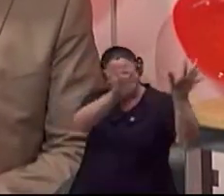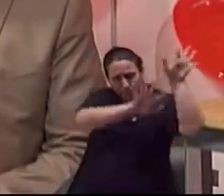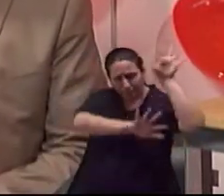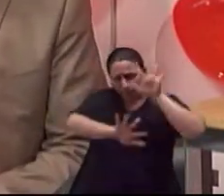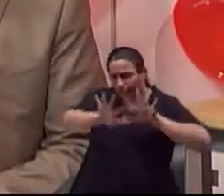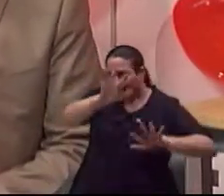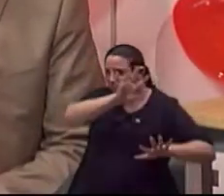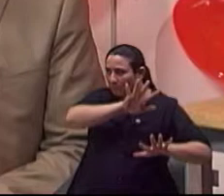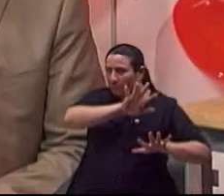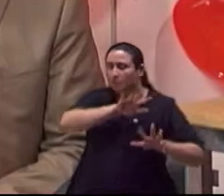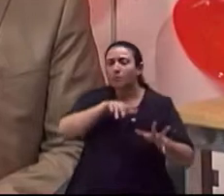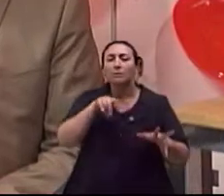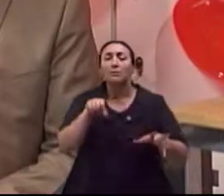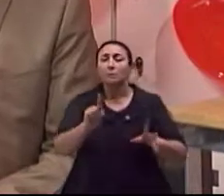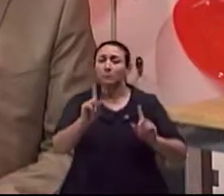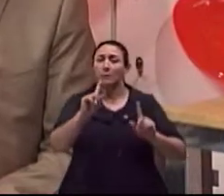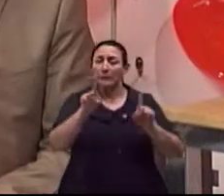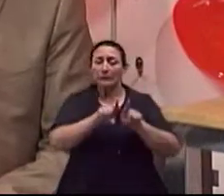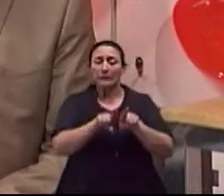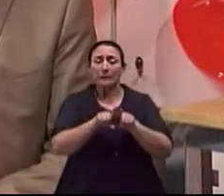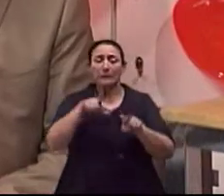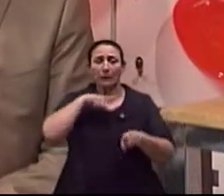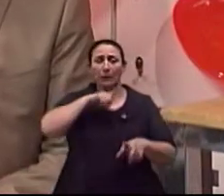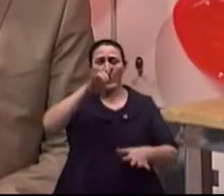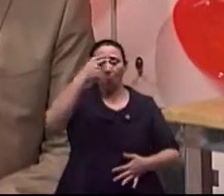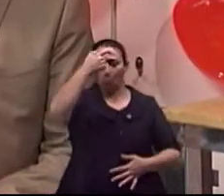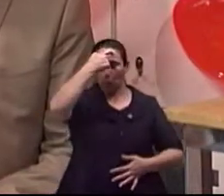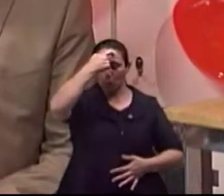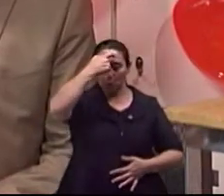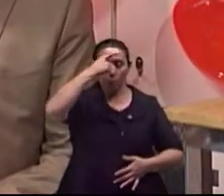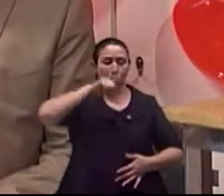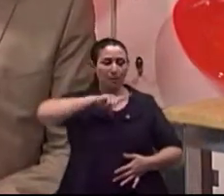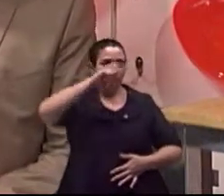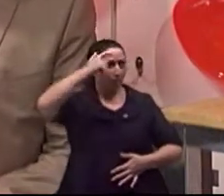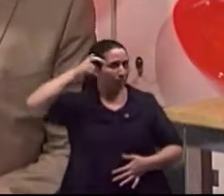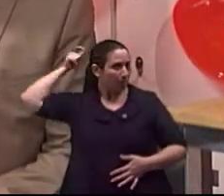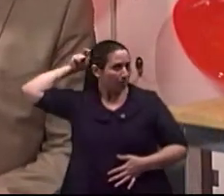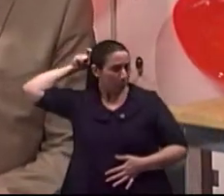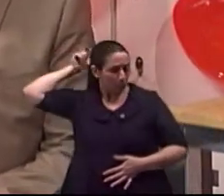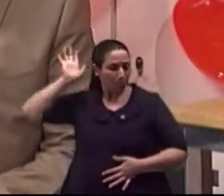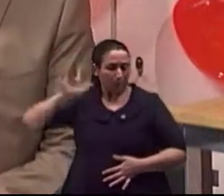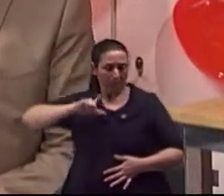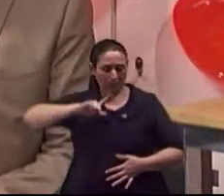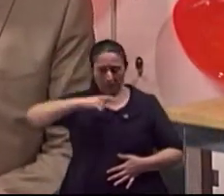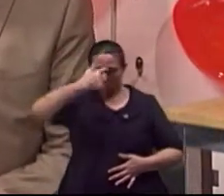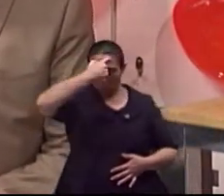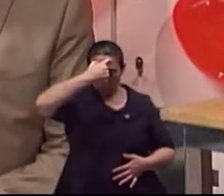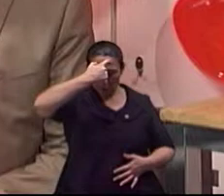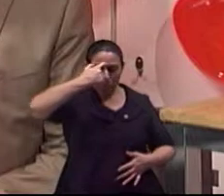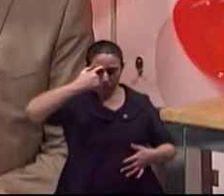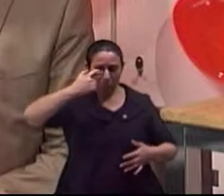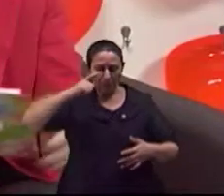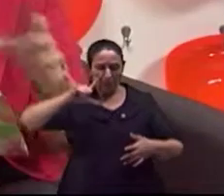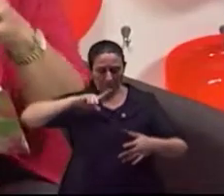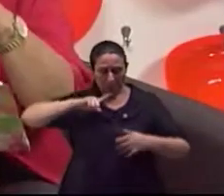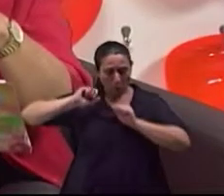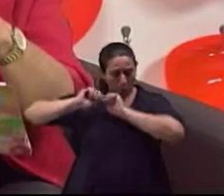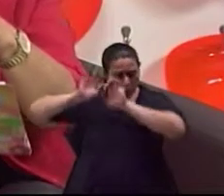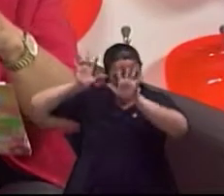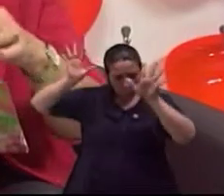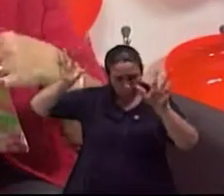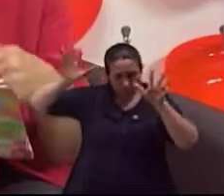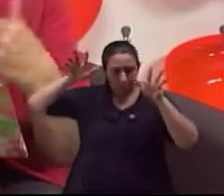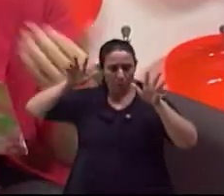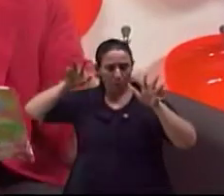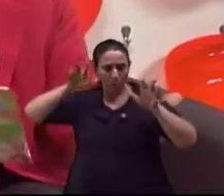inconsciente o inconsciente tende a ter mais sombra Mas ele também tem luz e muita luzum Uhum E quando as pessoas